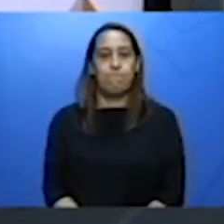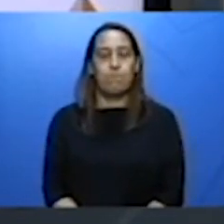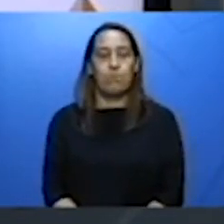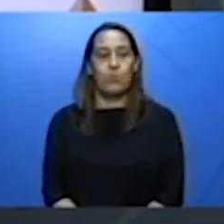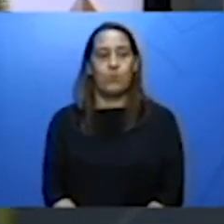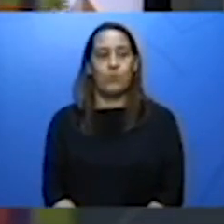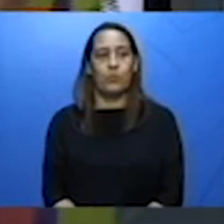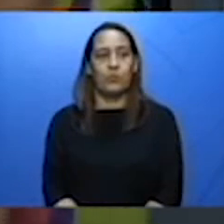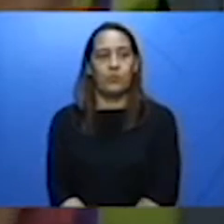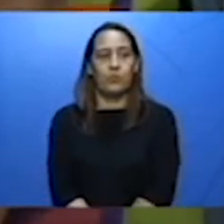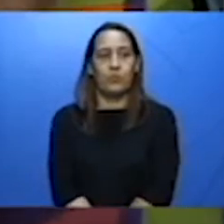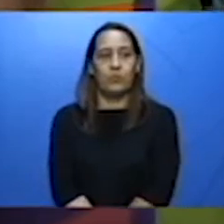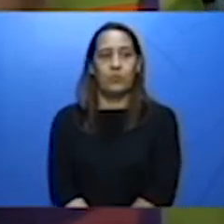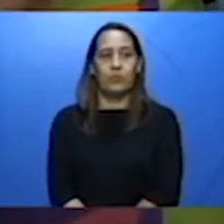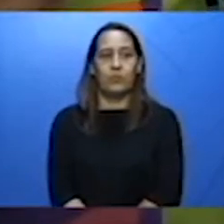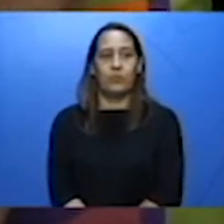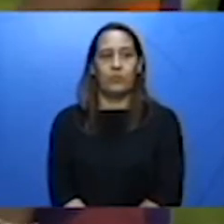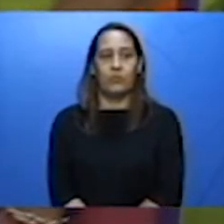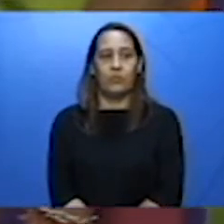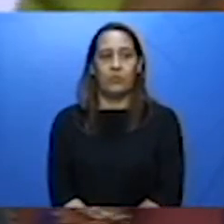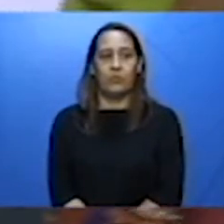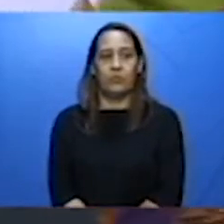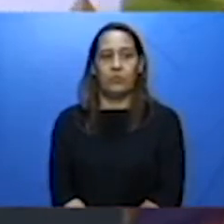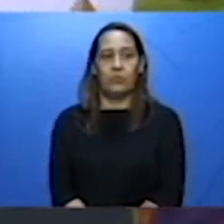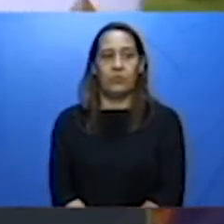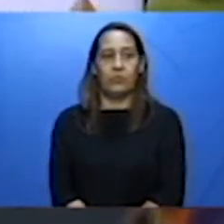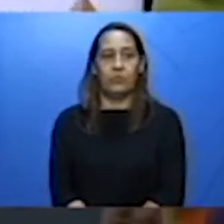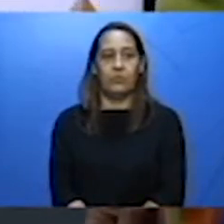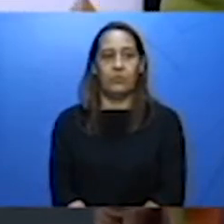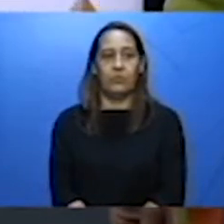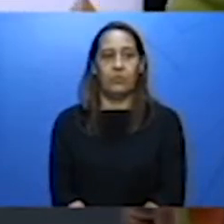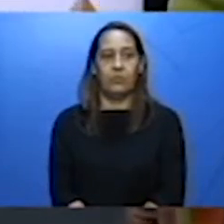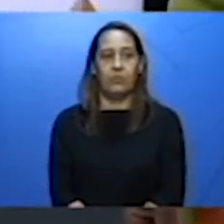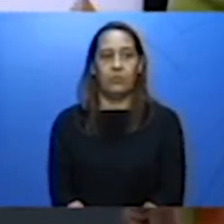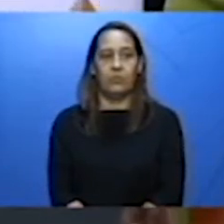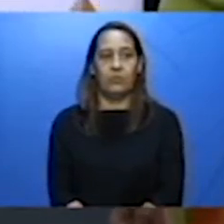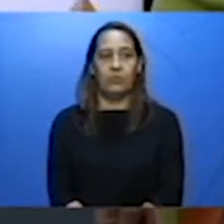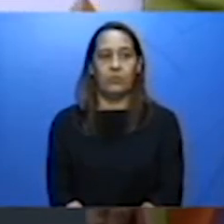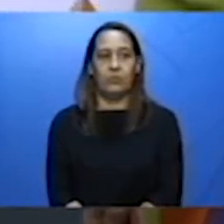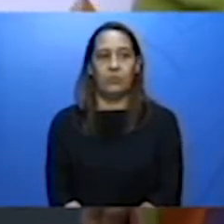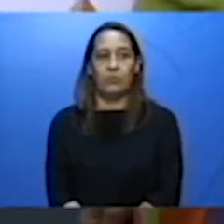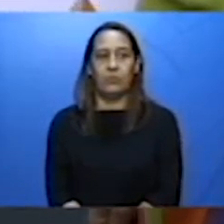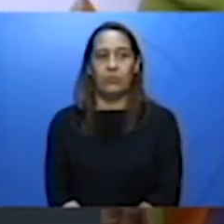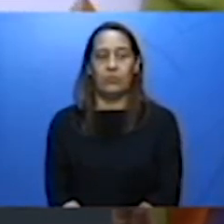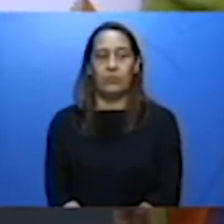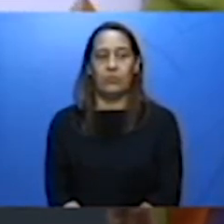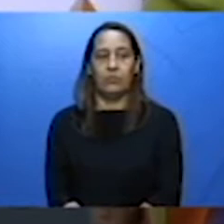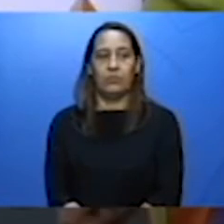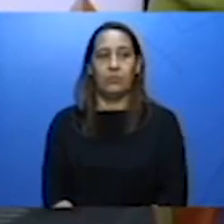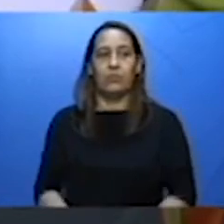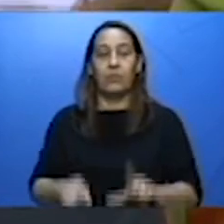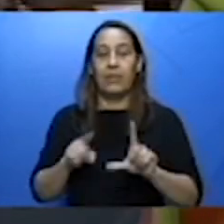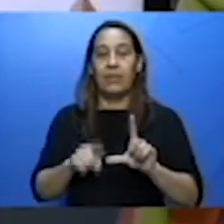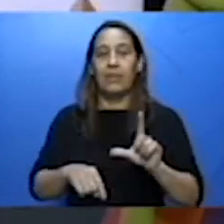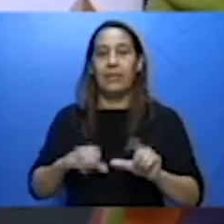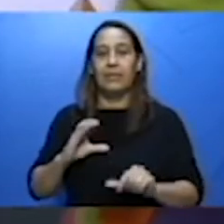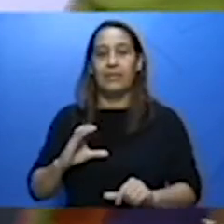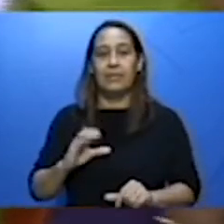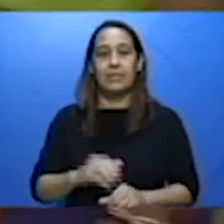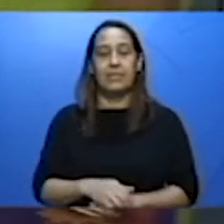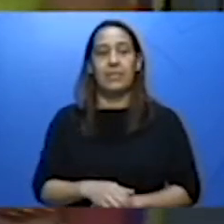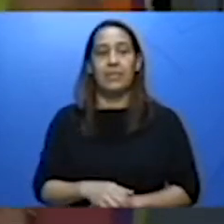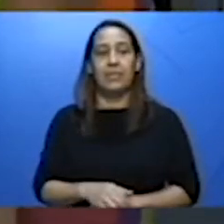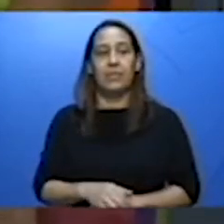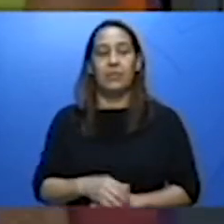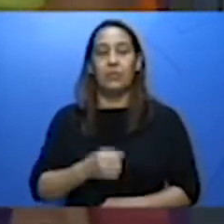e coloco o 99. certo?